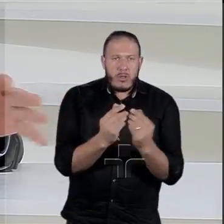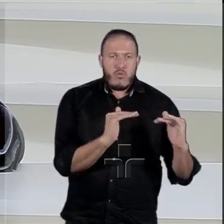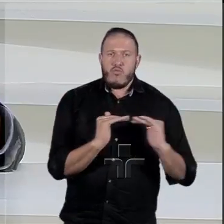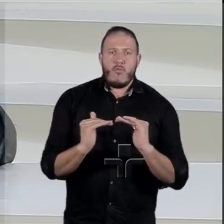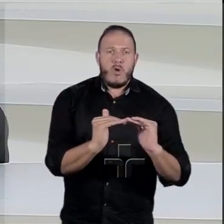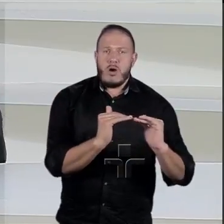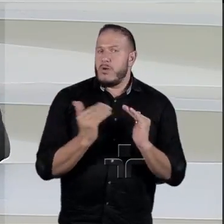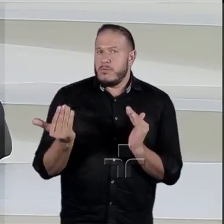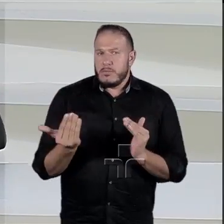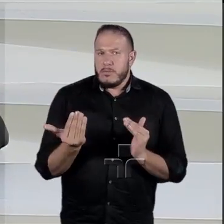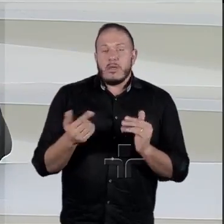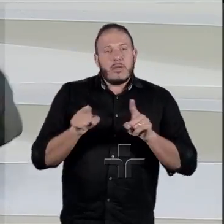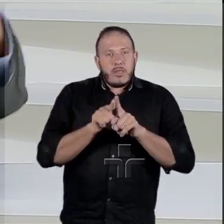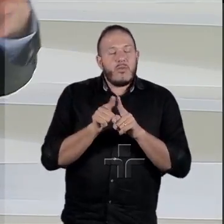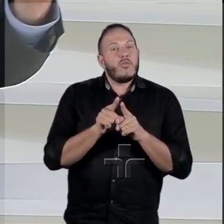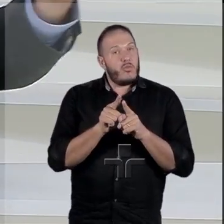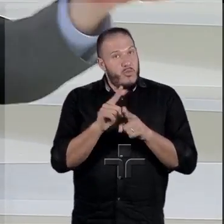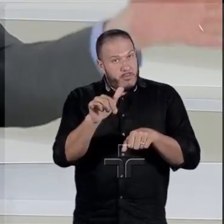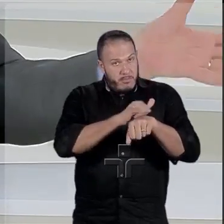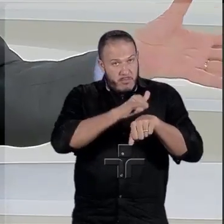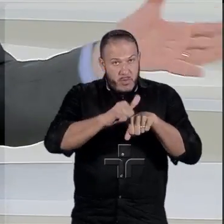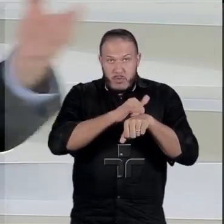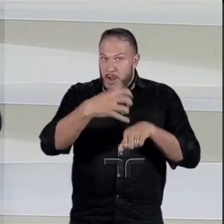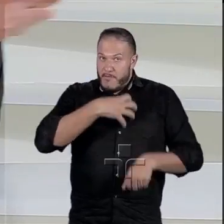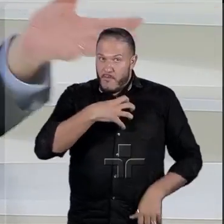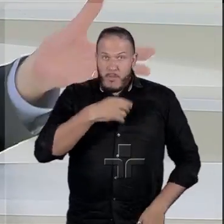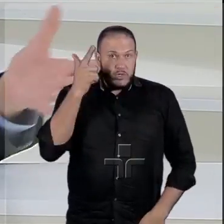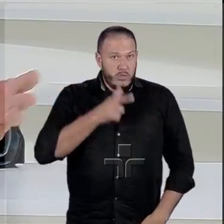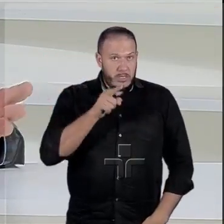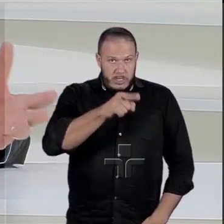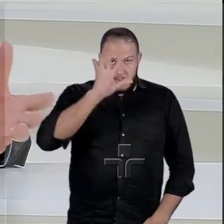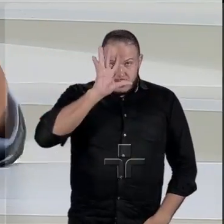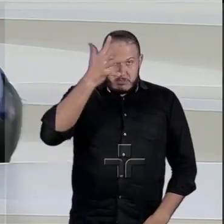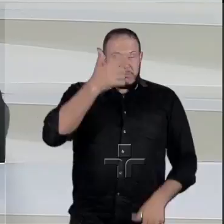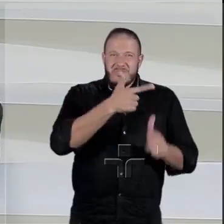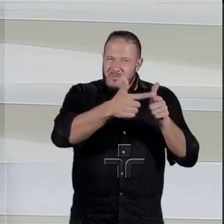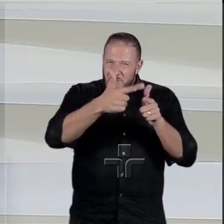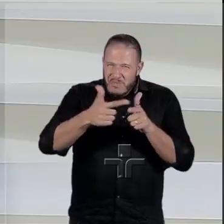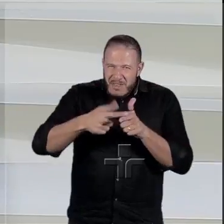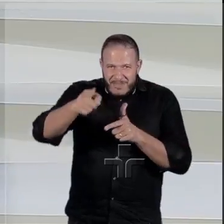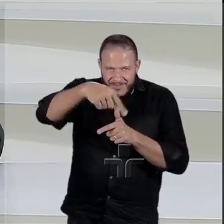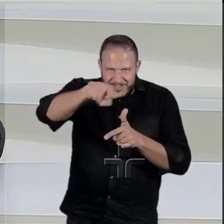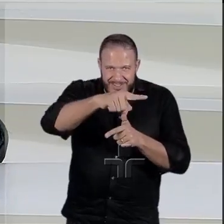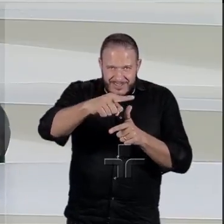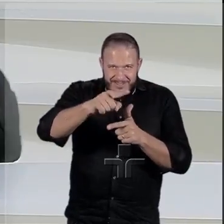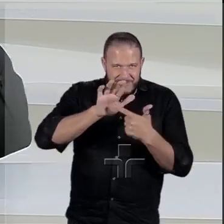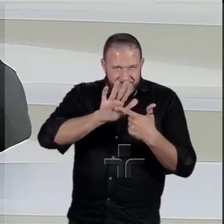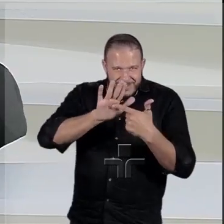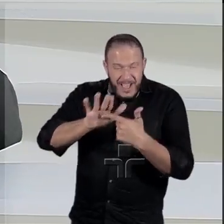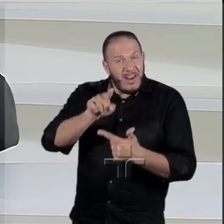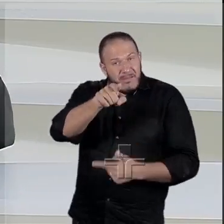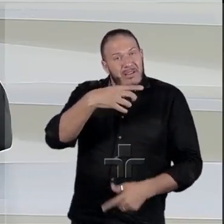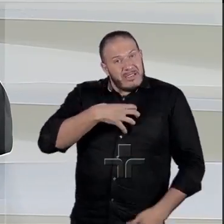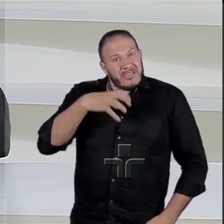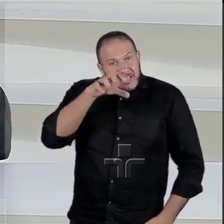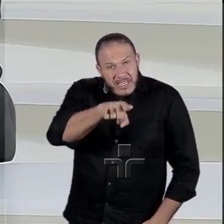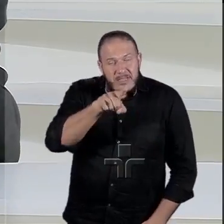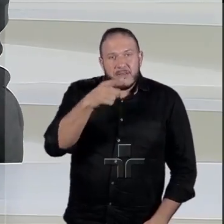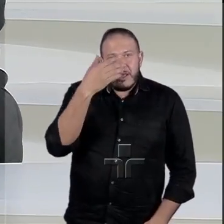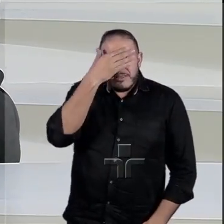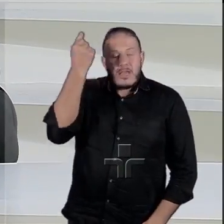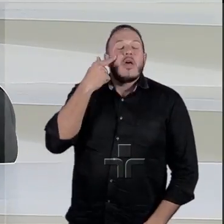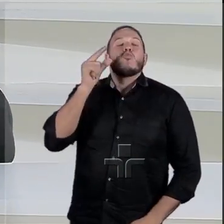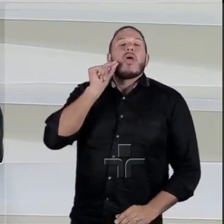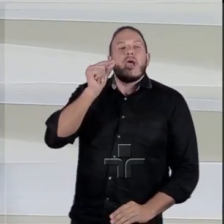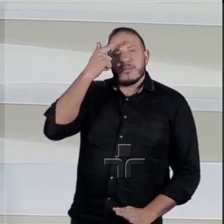Entendi. Então, uma maneira da gente resolver esses problemas que vocês levantaram é exatamente essa, de esquecer esses